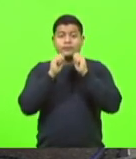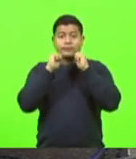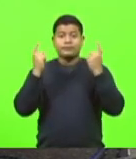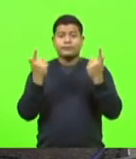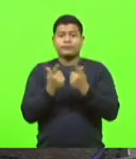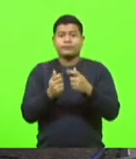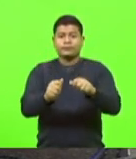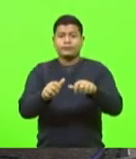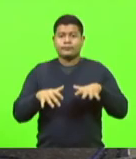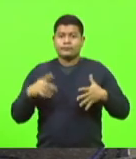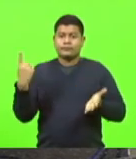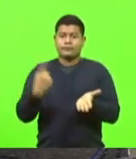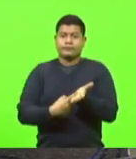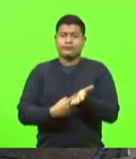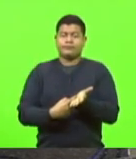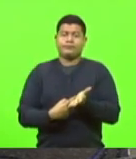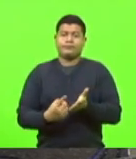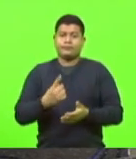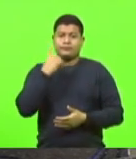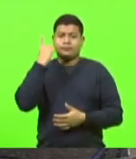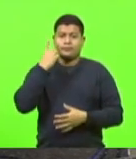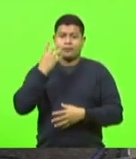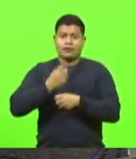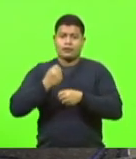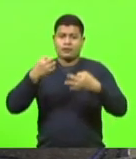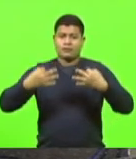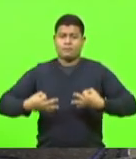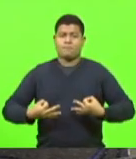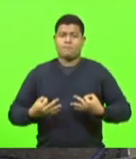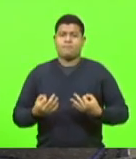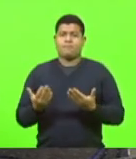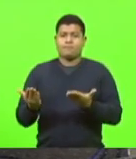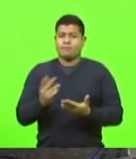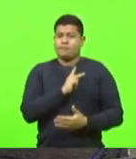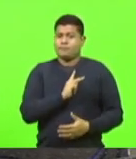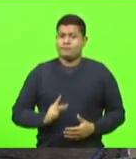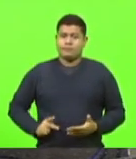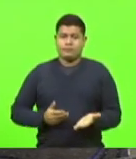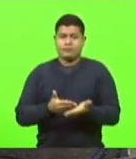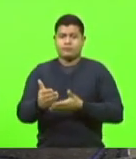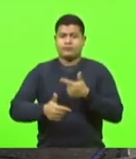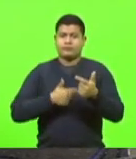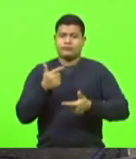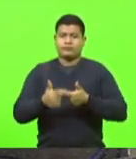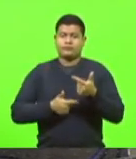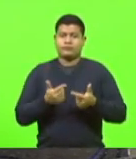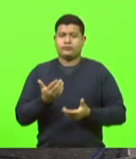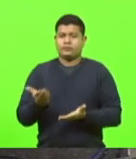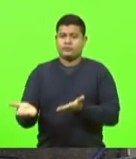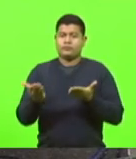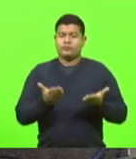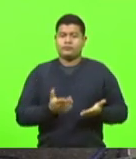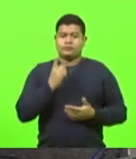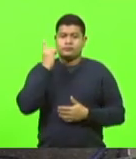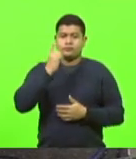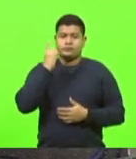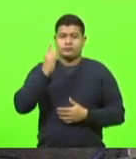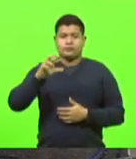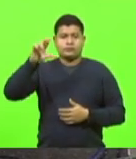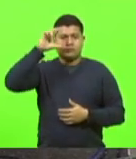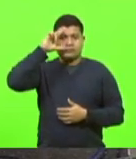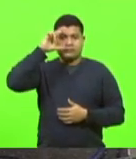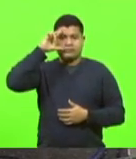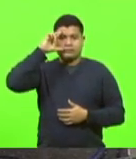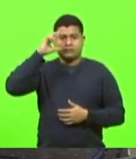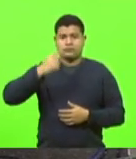Legislativa em sessão ordinária. Havendo o corno regimental, o senhor presidente declarou abertos os trabalhos e convidou o senhor deputado Ricardo Alba,